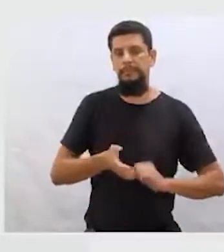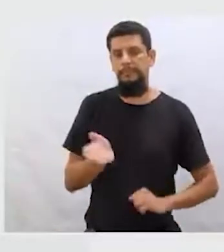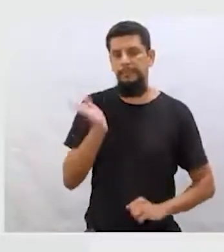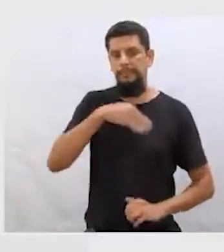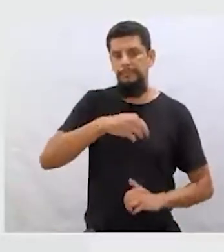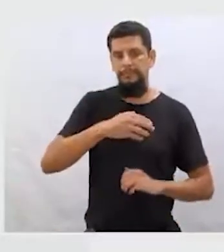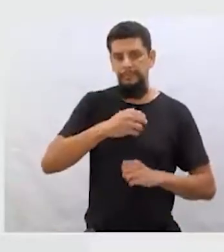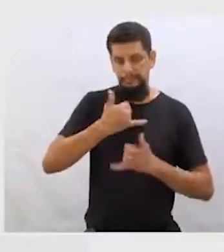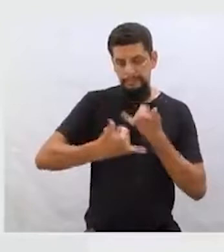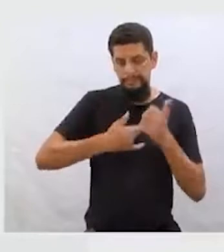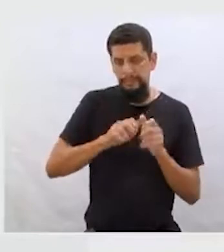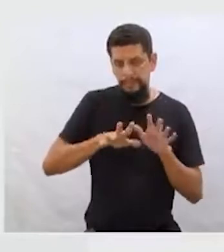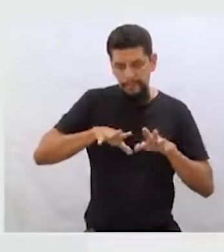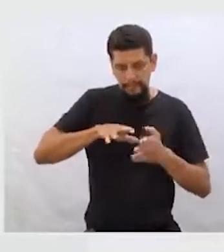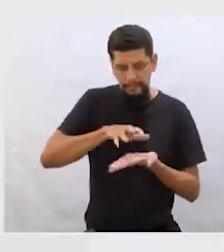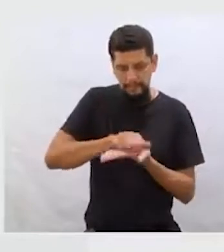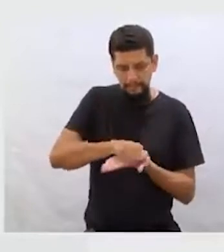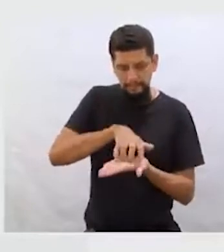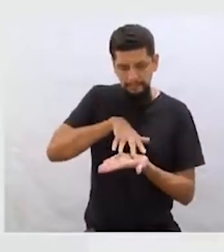Vamos brincar de massinha?